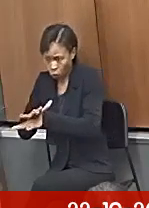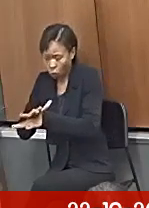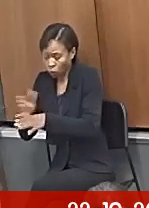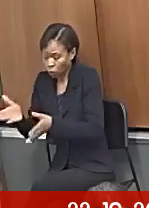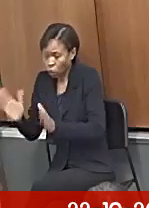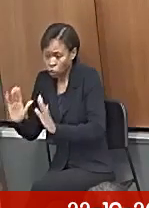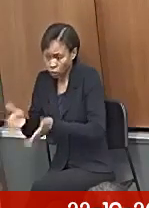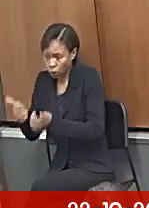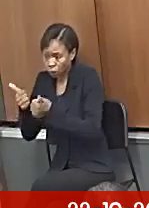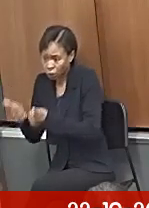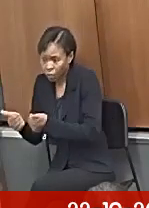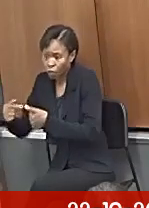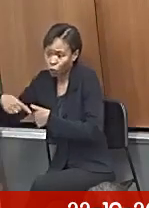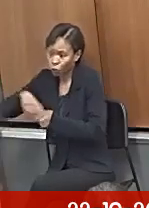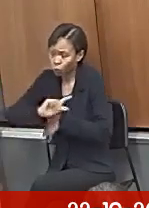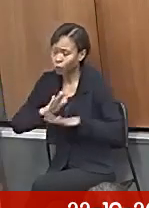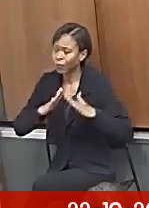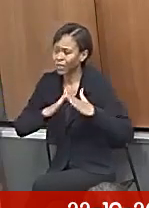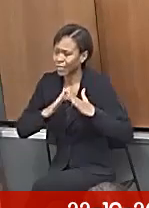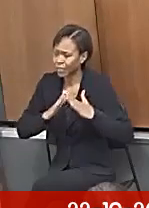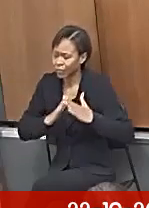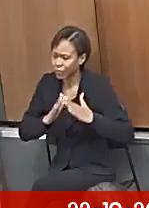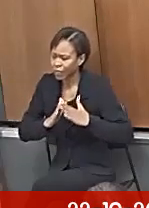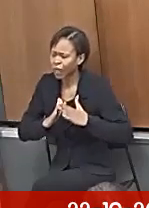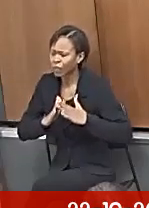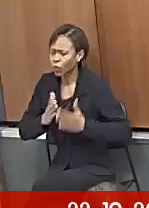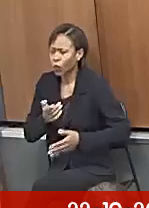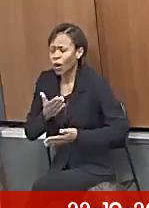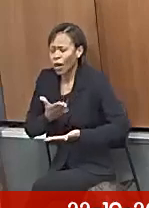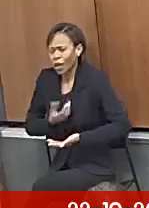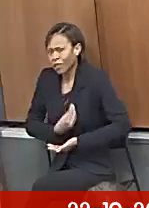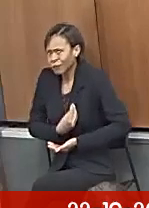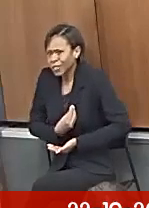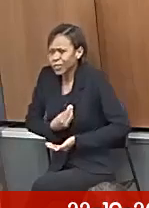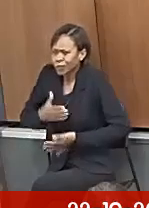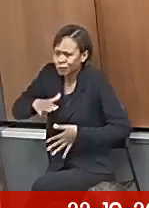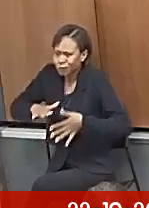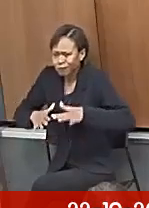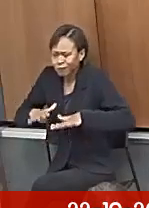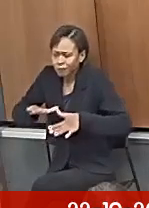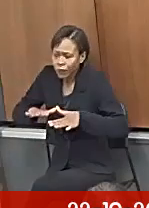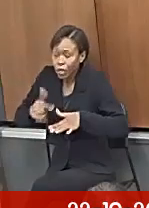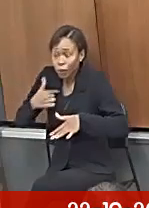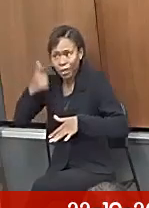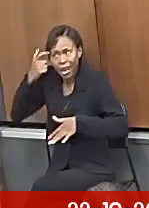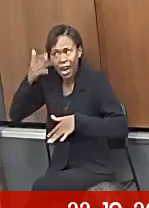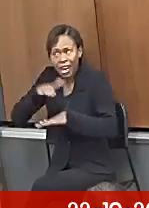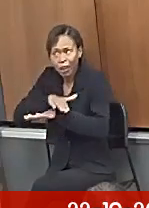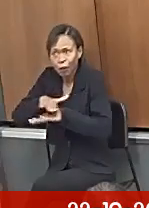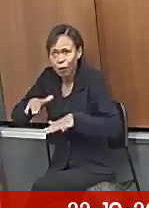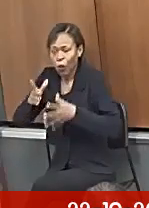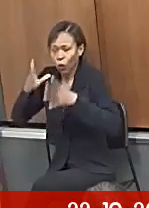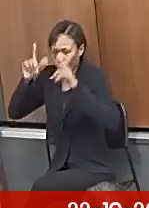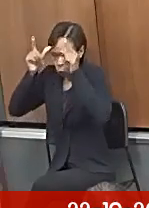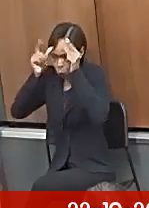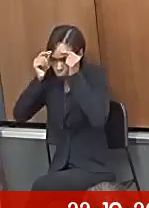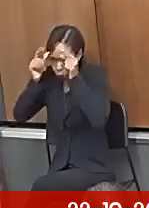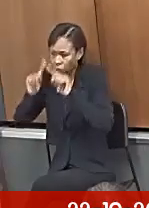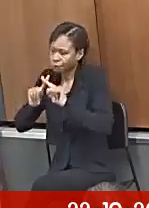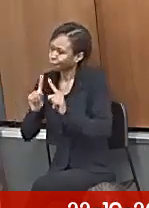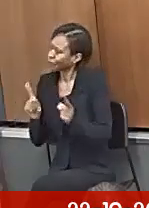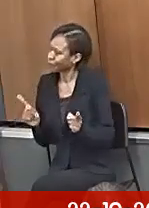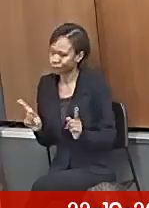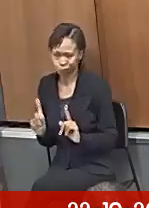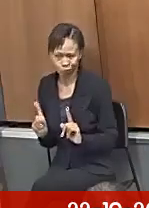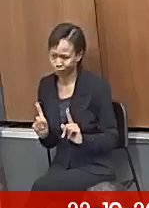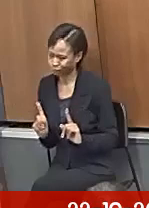a vida encontrou alguma estabilidade, eu imaginei que a principal luta já tinha terminado. Mas a verdade